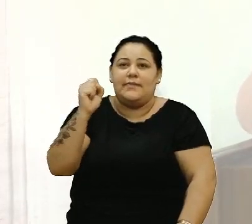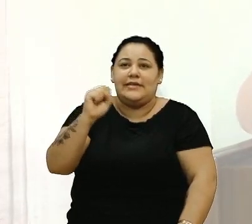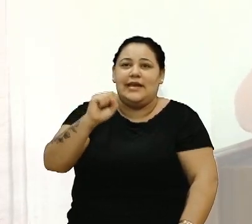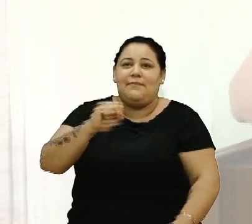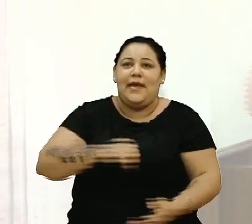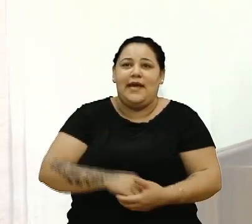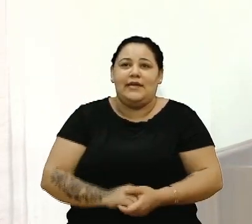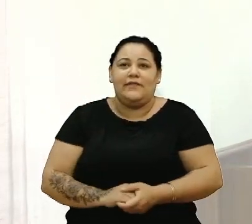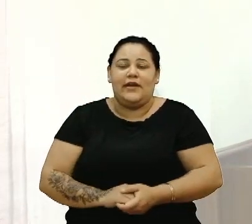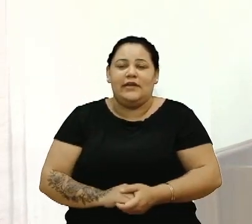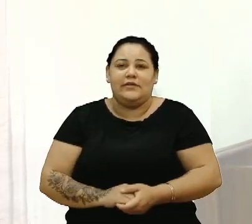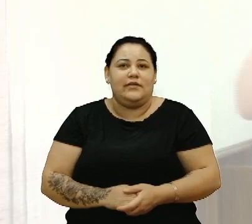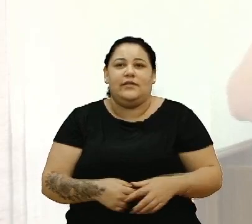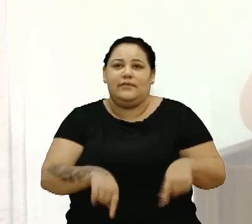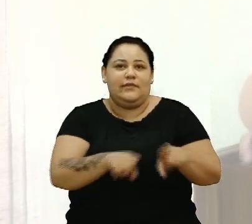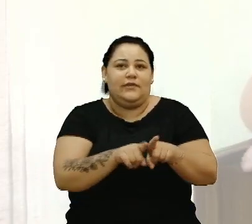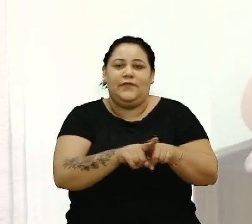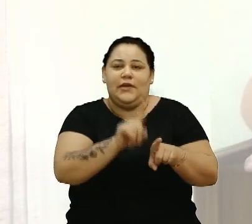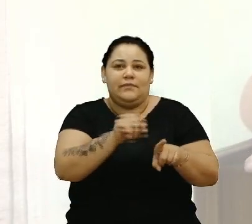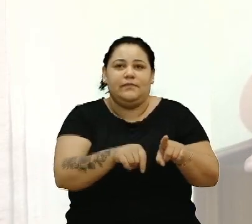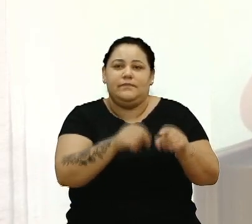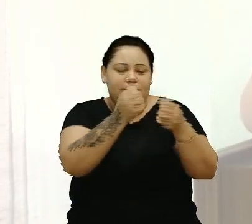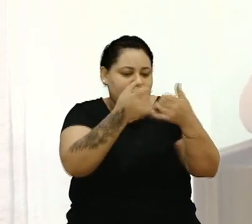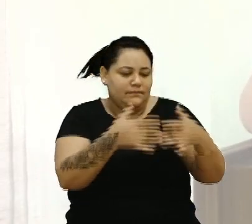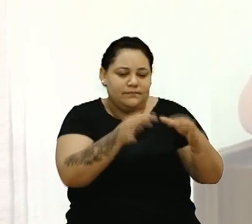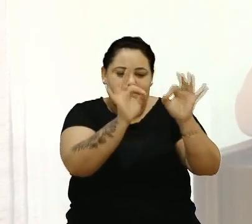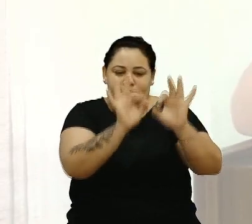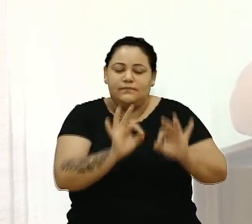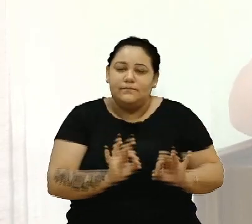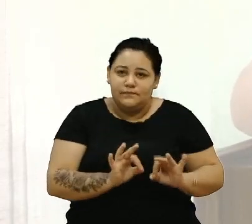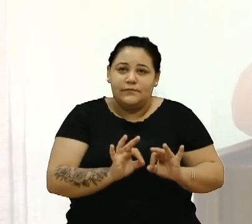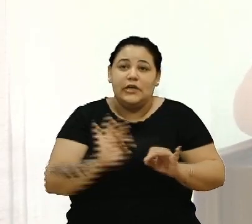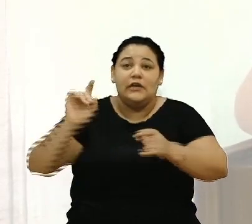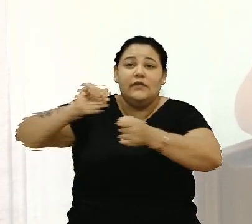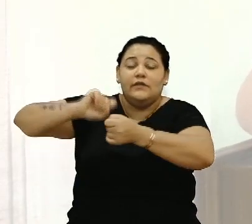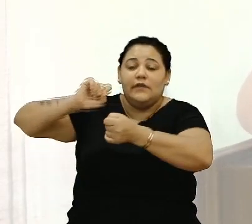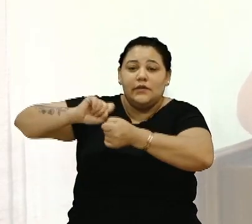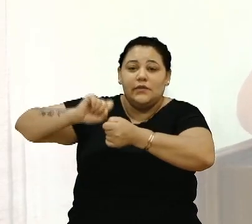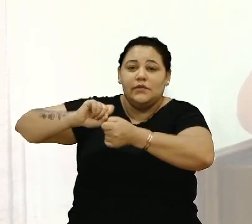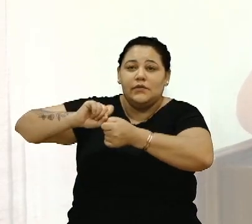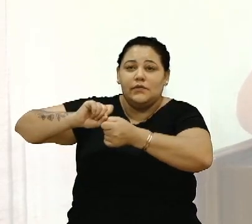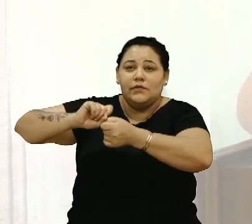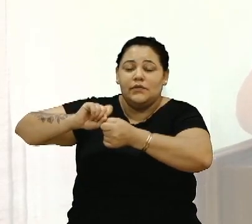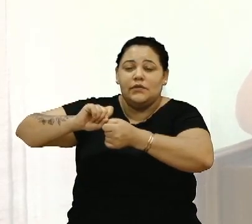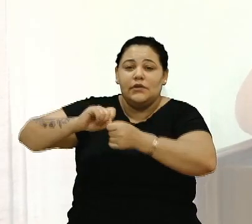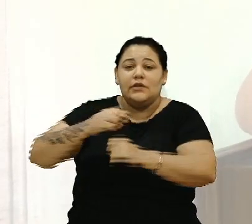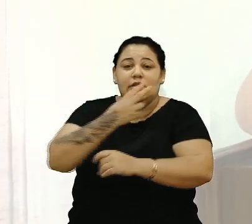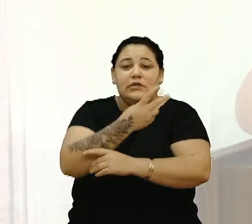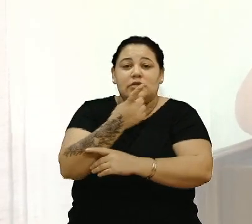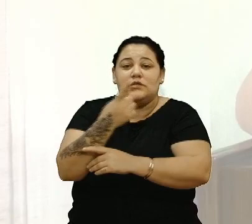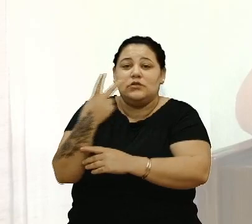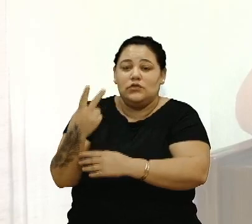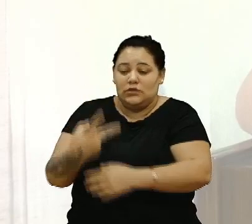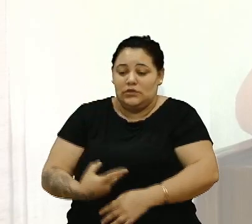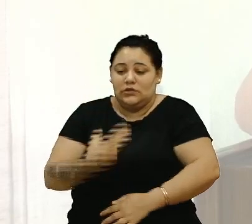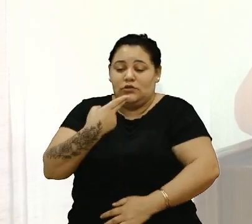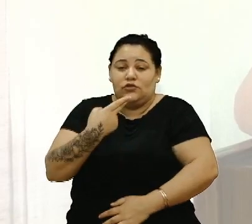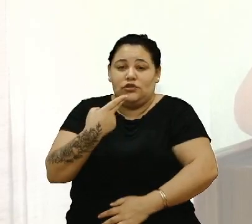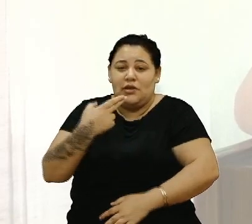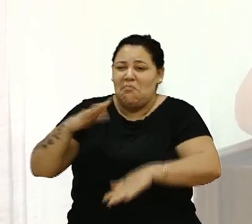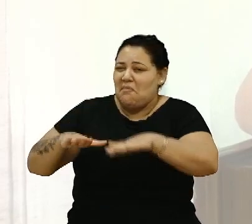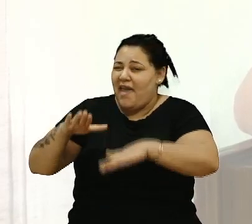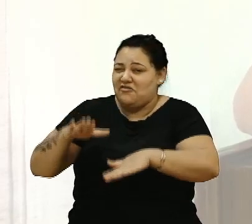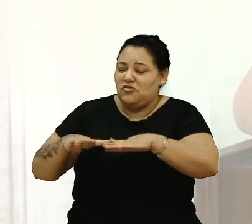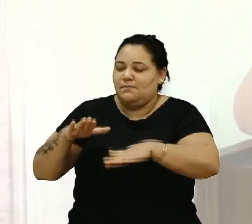ter conseguir fazer essas cirurgias. Foram feitas, além do normal, 312 cirurgias de média complexidade,